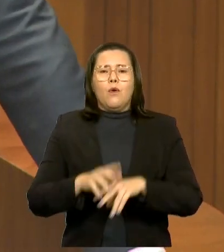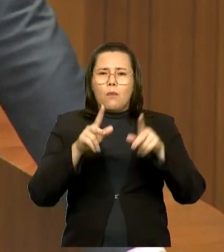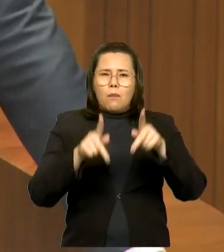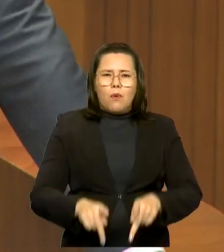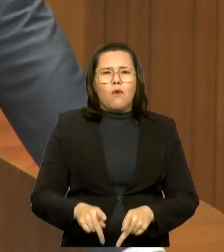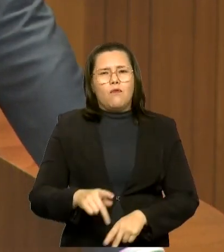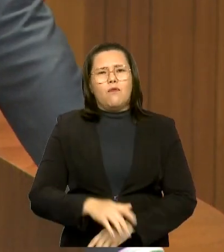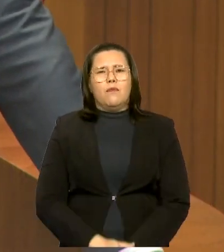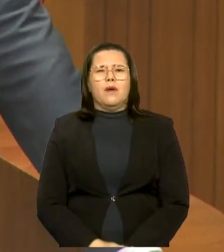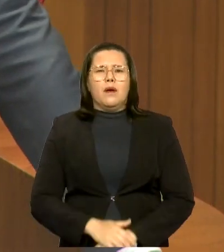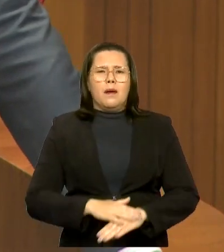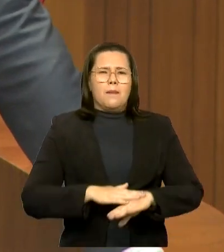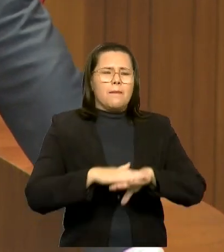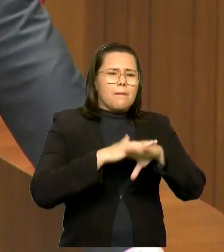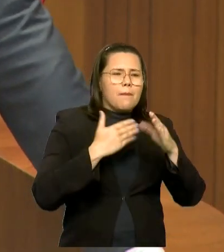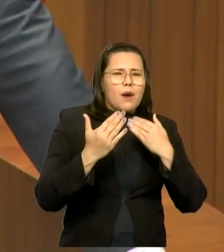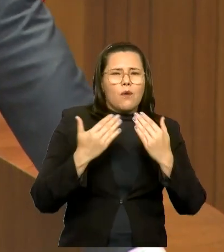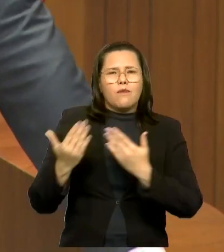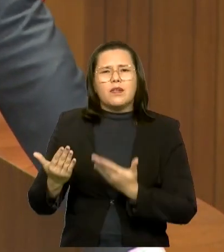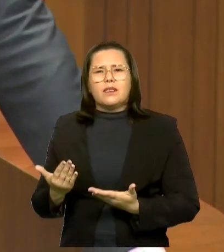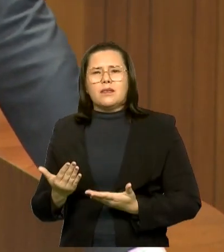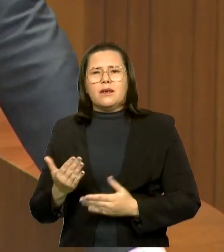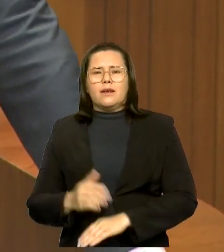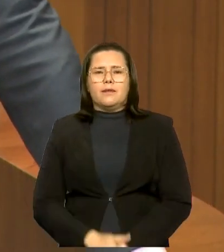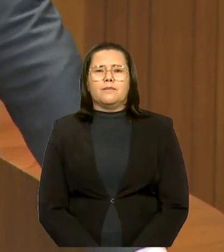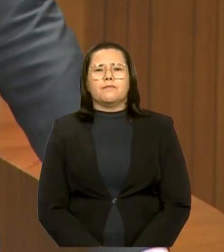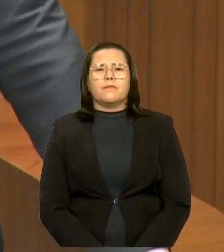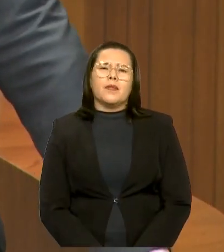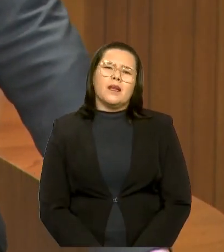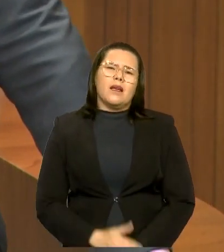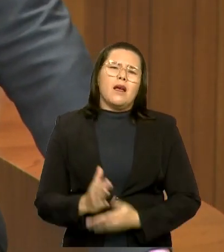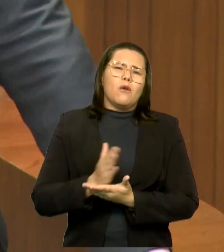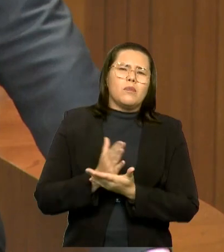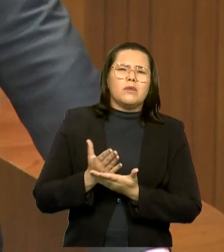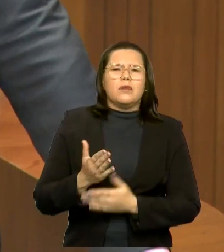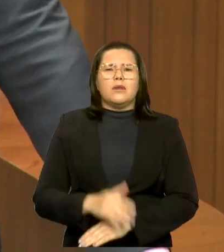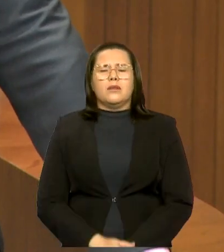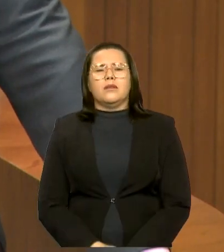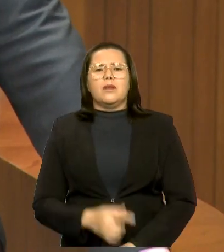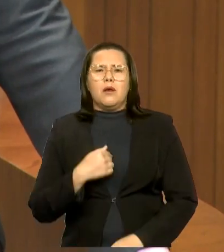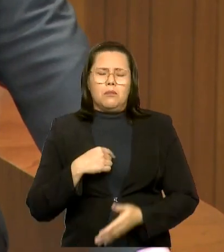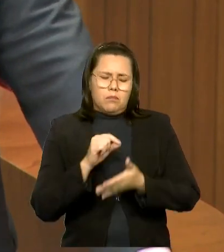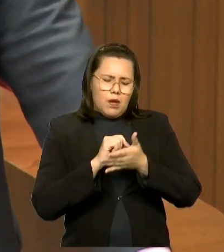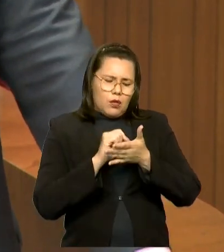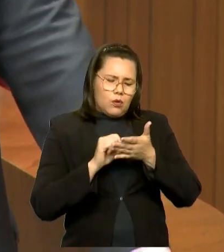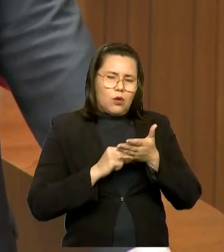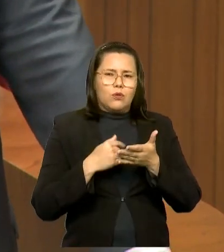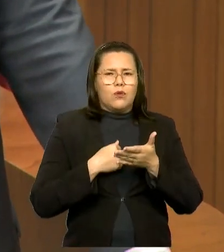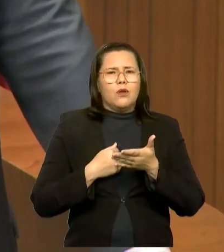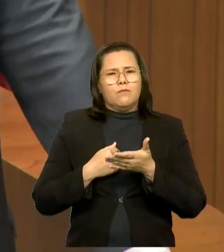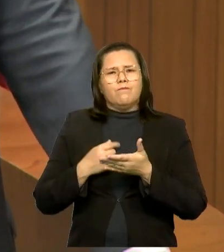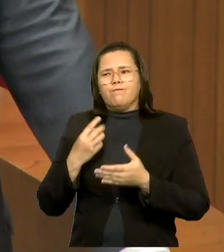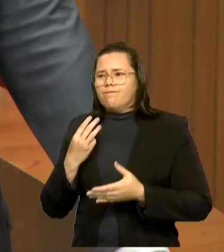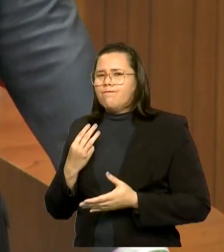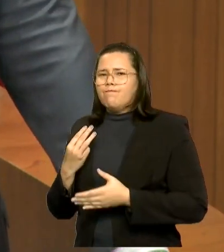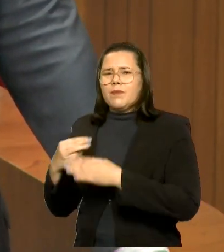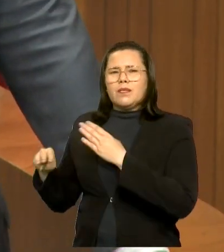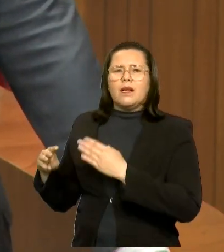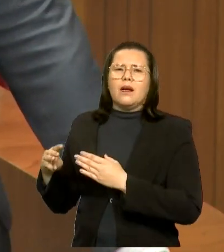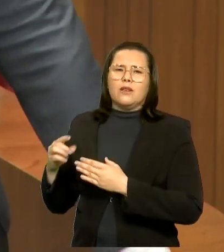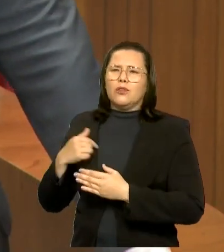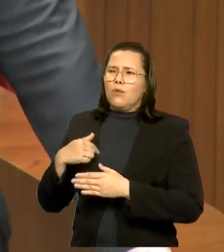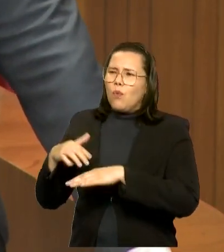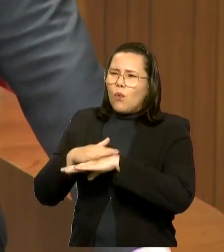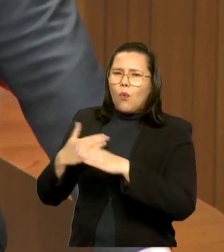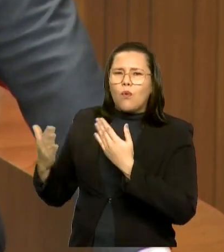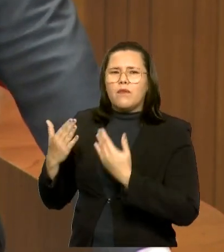vezes, deputado Júlio, de forma silenciosa ao governo do estado, porque acho que essa é a nossa missão. Nós fazemos parte da base do governo. Um governo